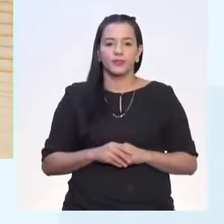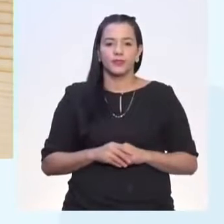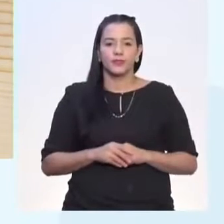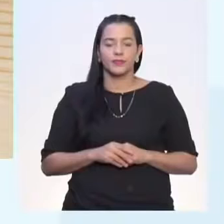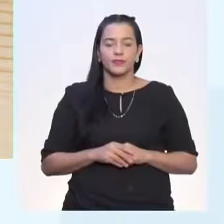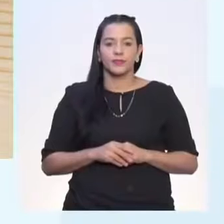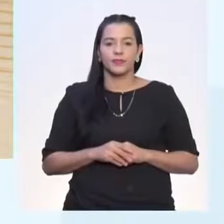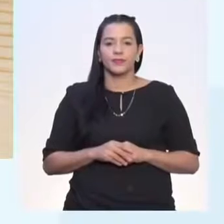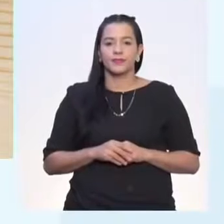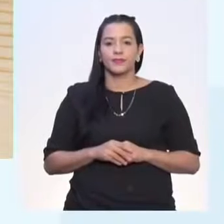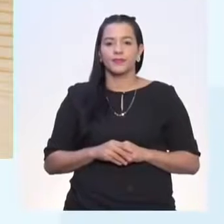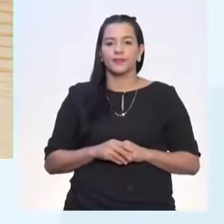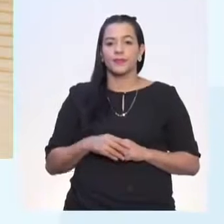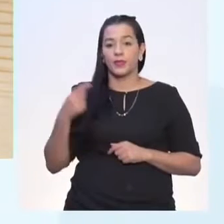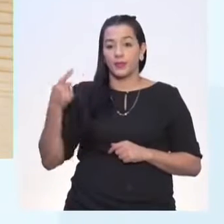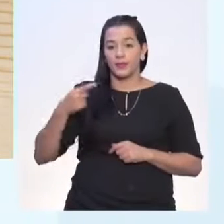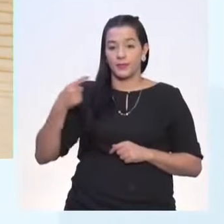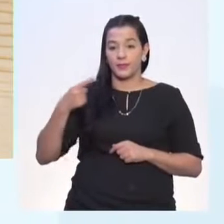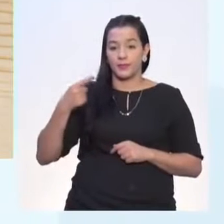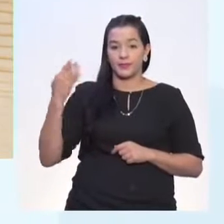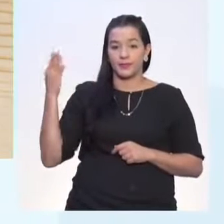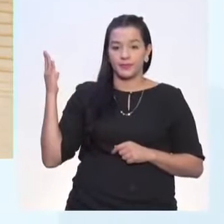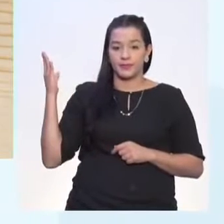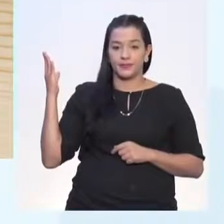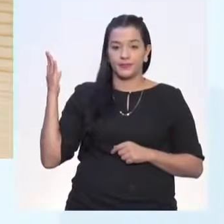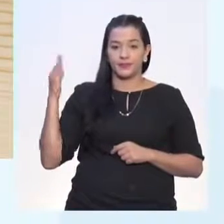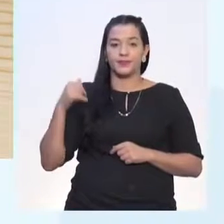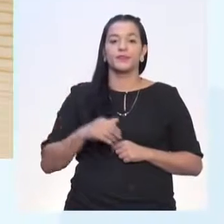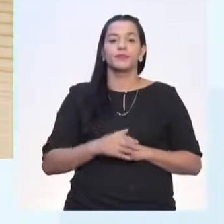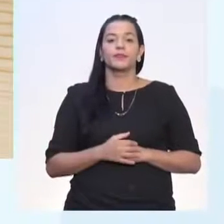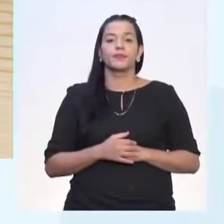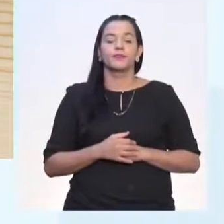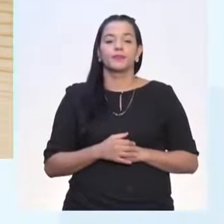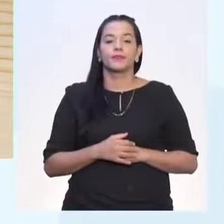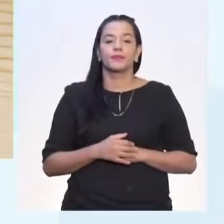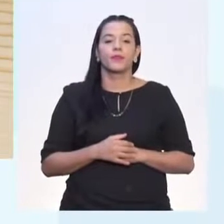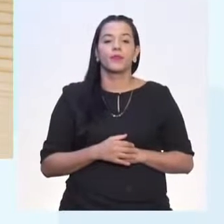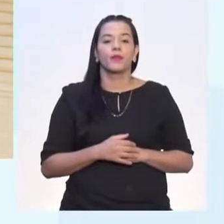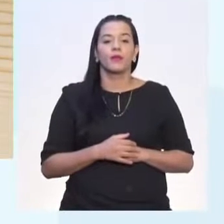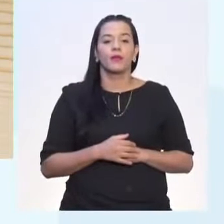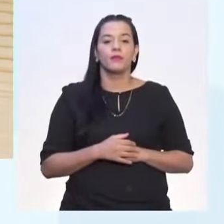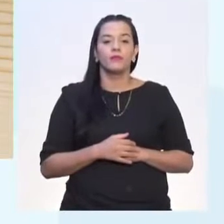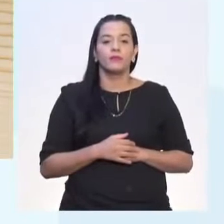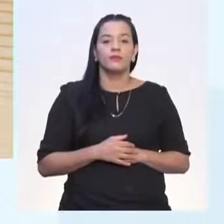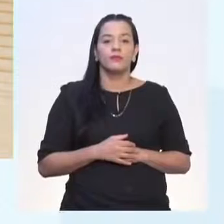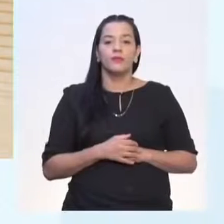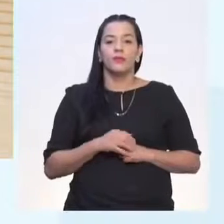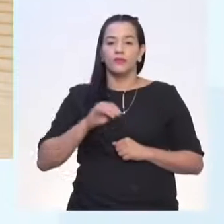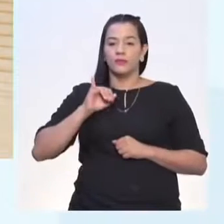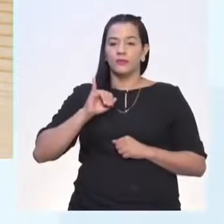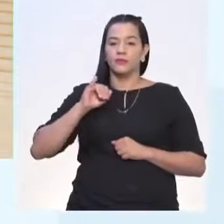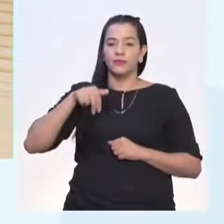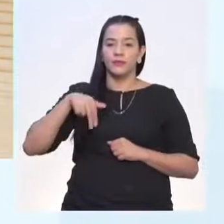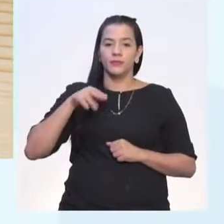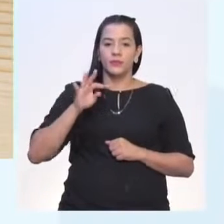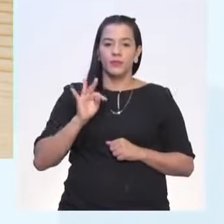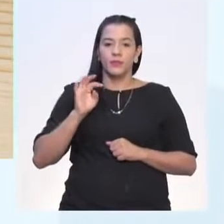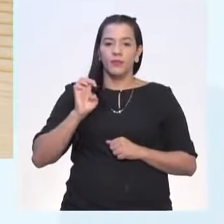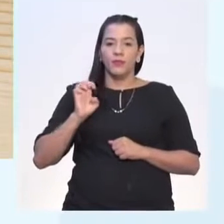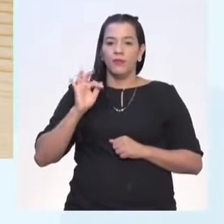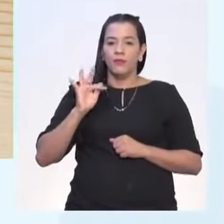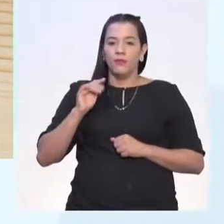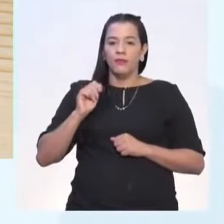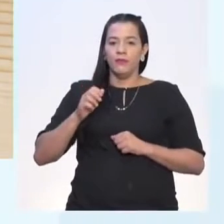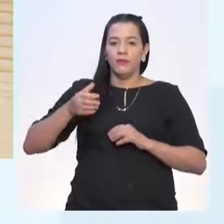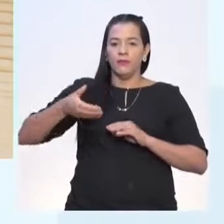Bom, vou te mostrar aí a primeira alavanca, a alavanca interfixa, que você coloca a mão ali no